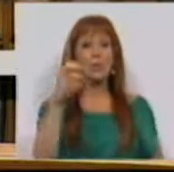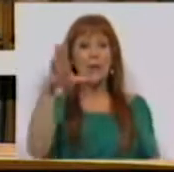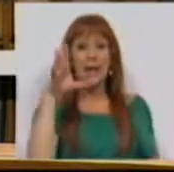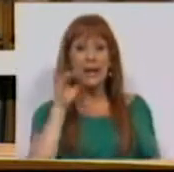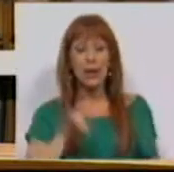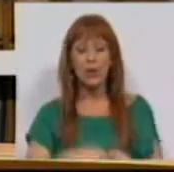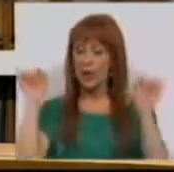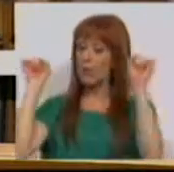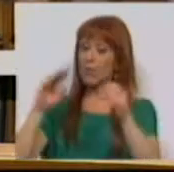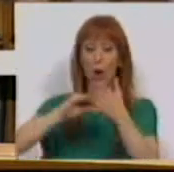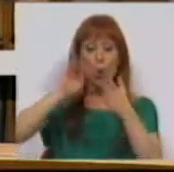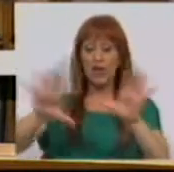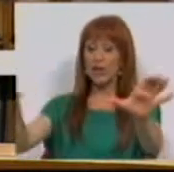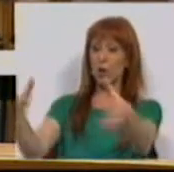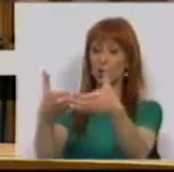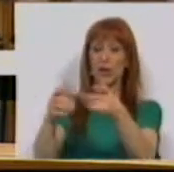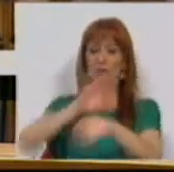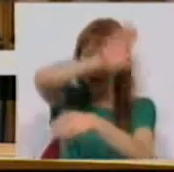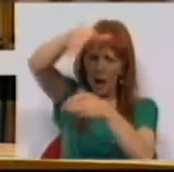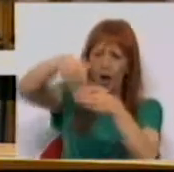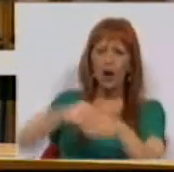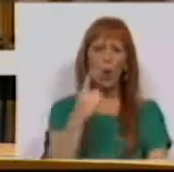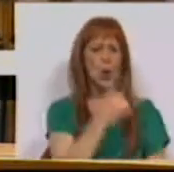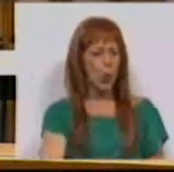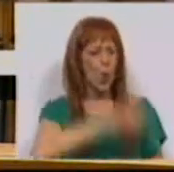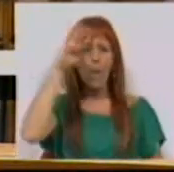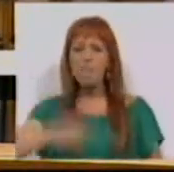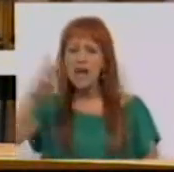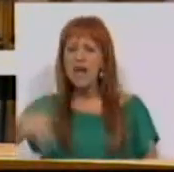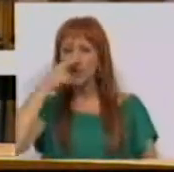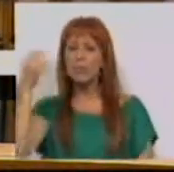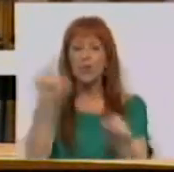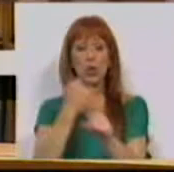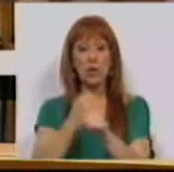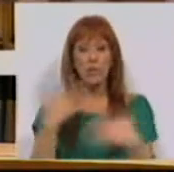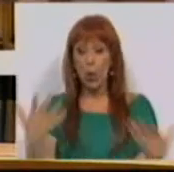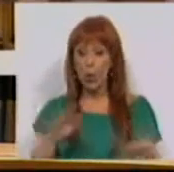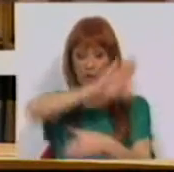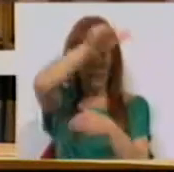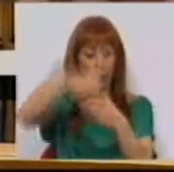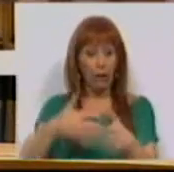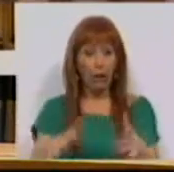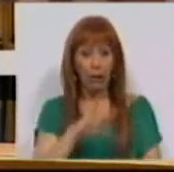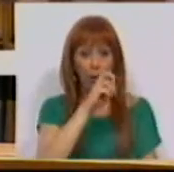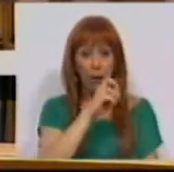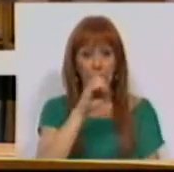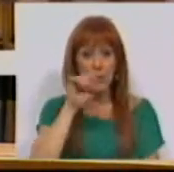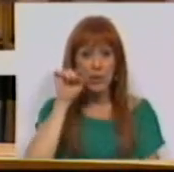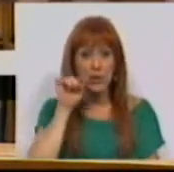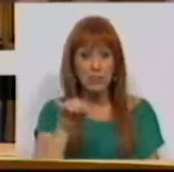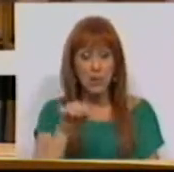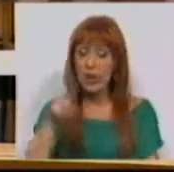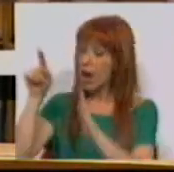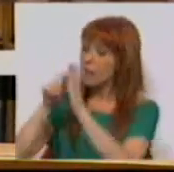2010, a contratação coletiva abrangia 1 milhão de trabalhadores. Hoje abrange cerca de 300 mil. E